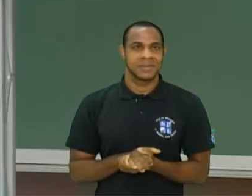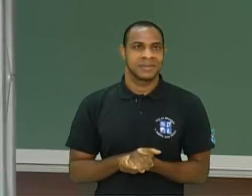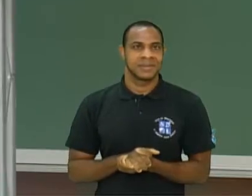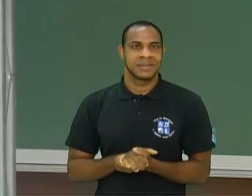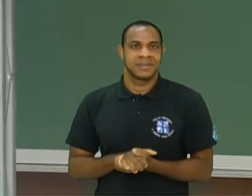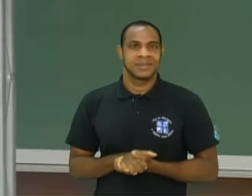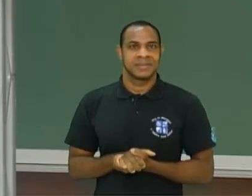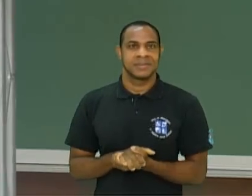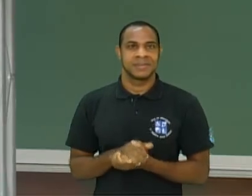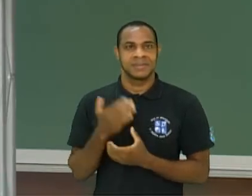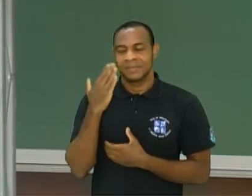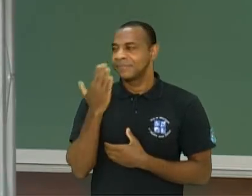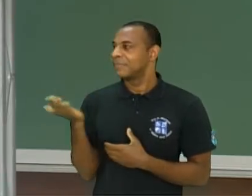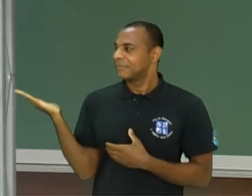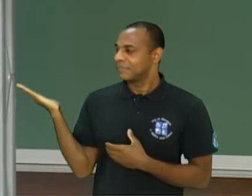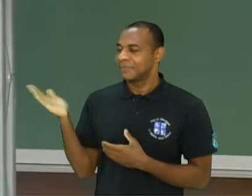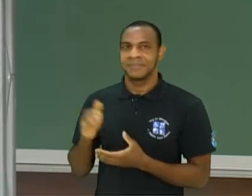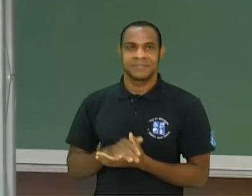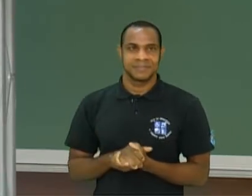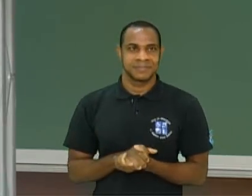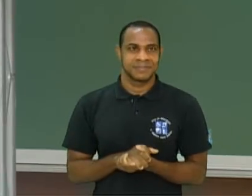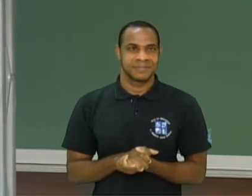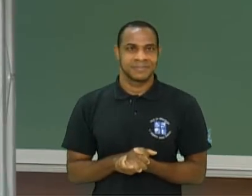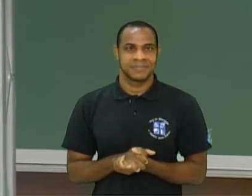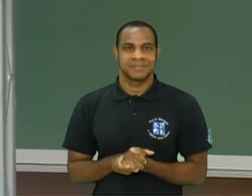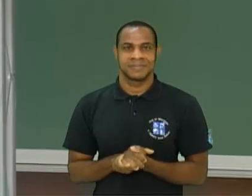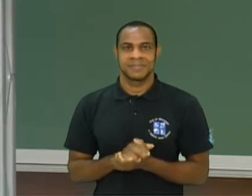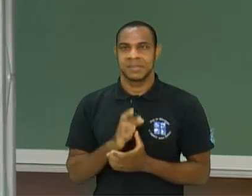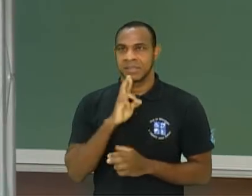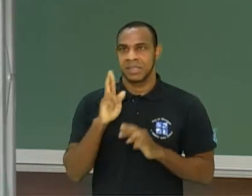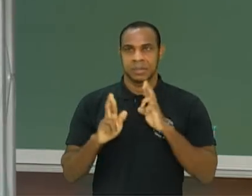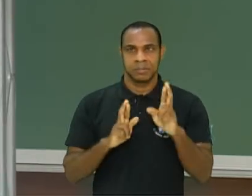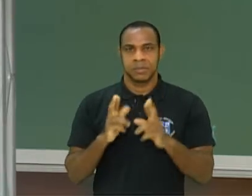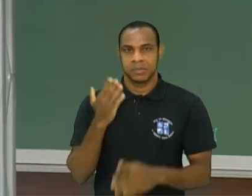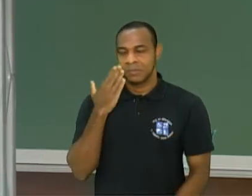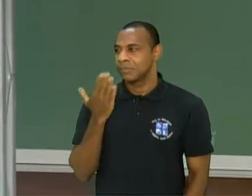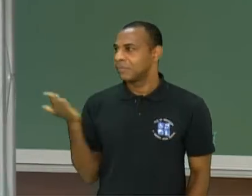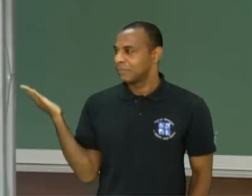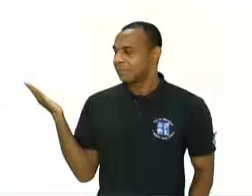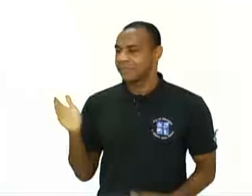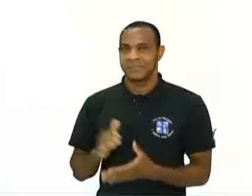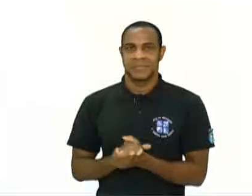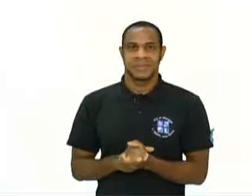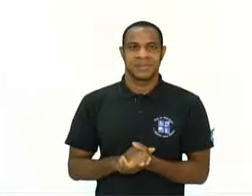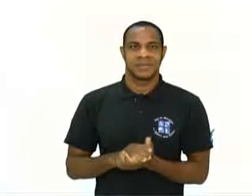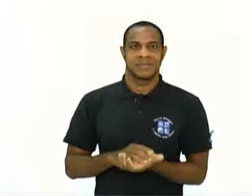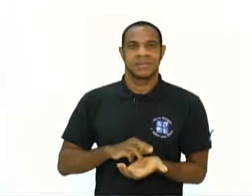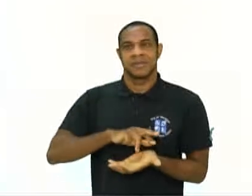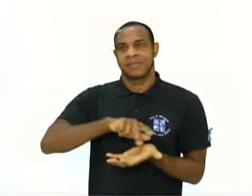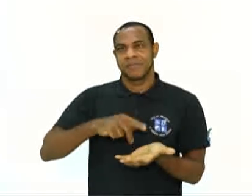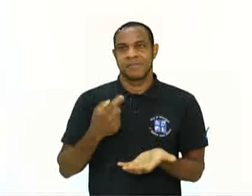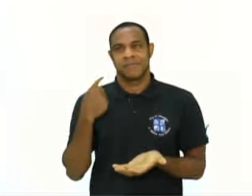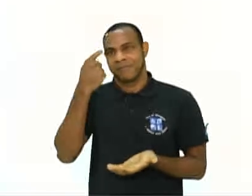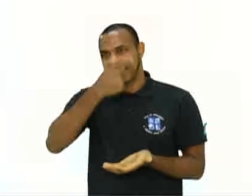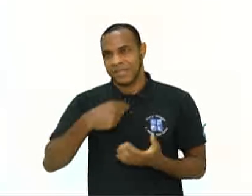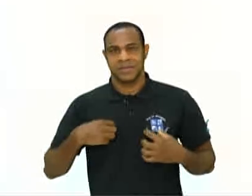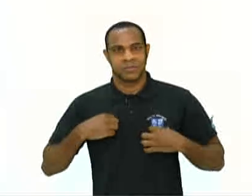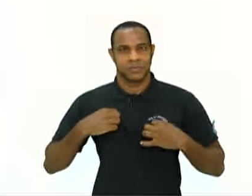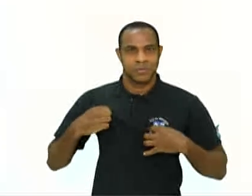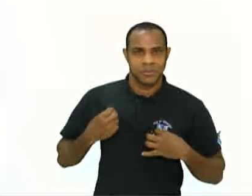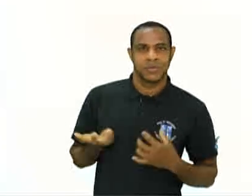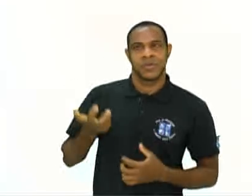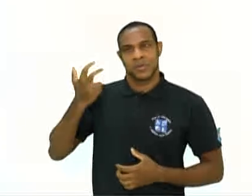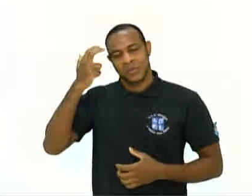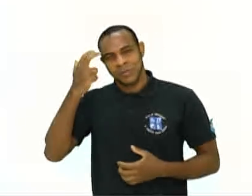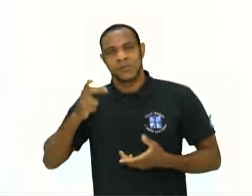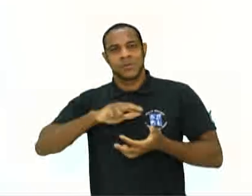ethnicity, language, values, beliefs, worldviews, faces, clothes, smells, attitudes, traditions, behaviors